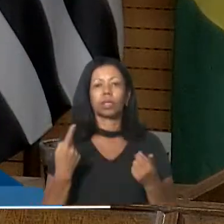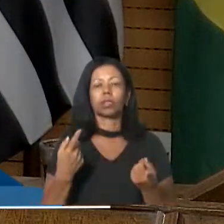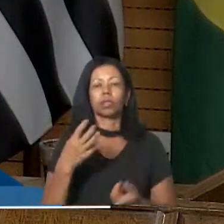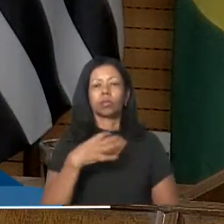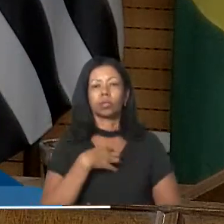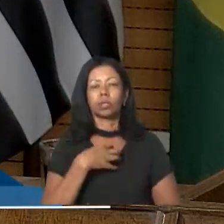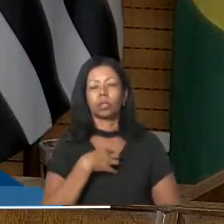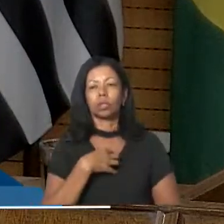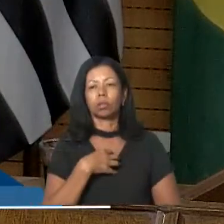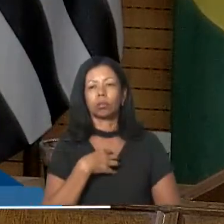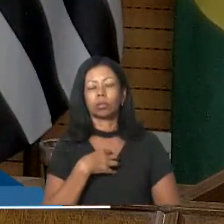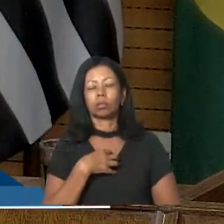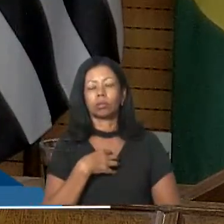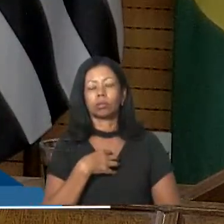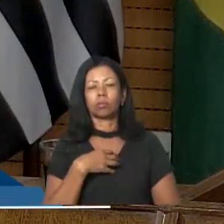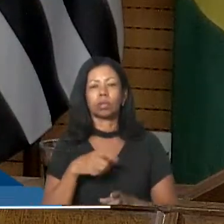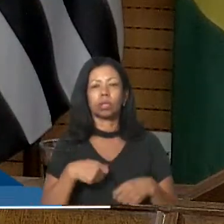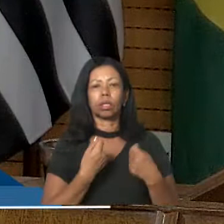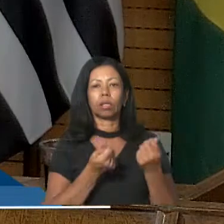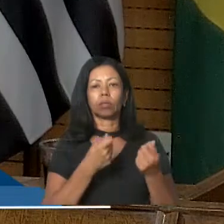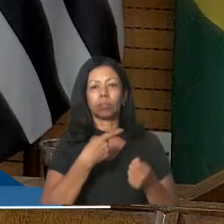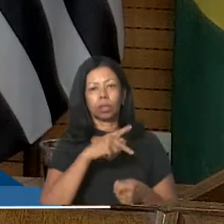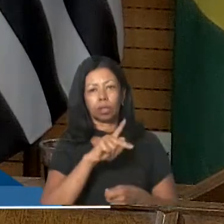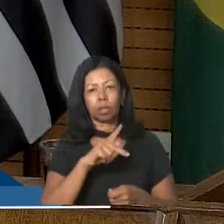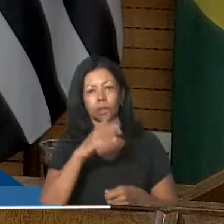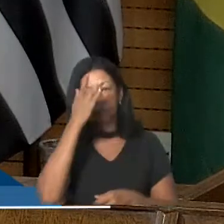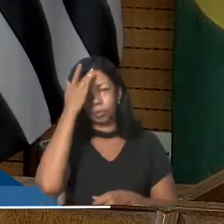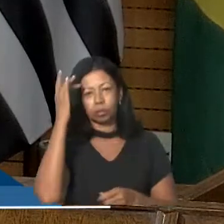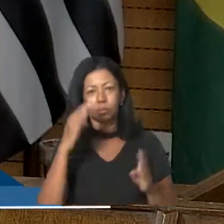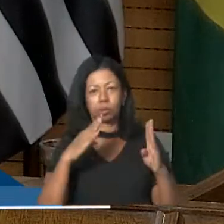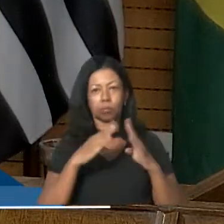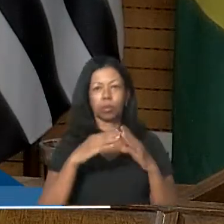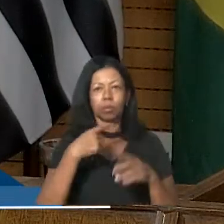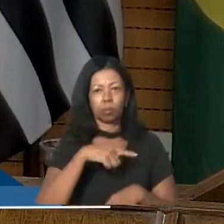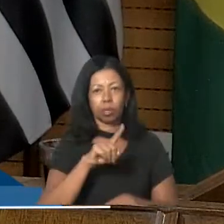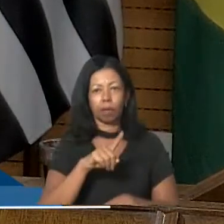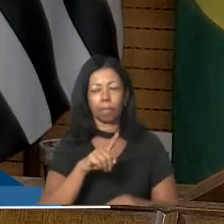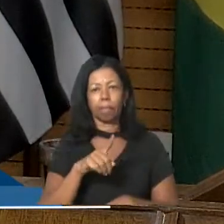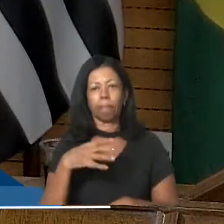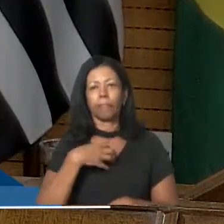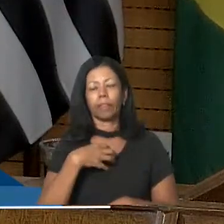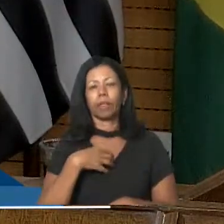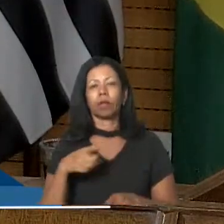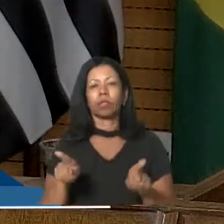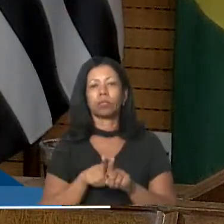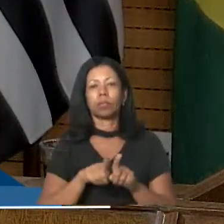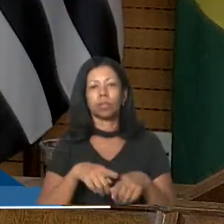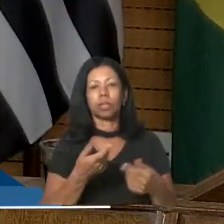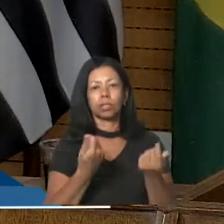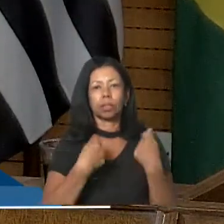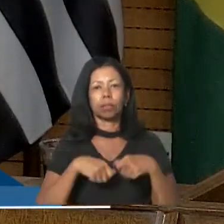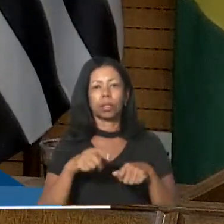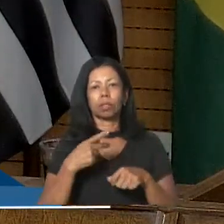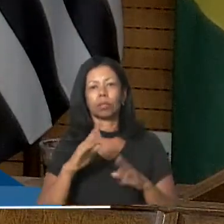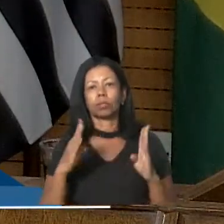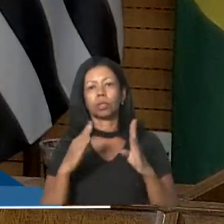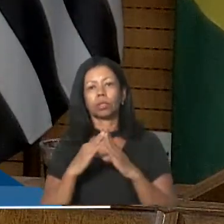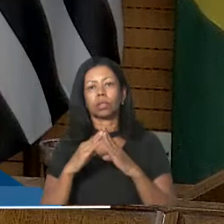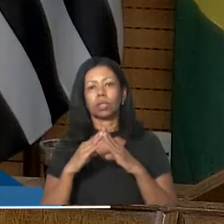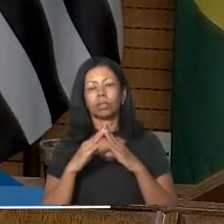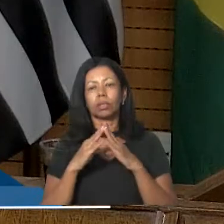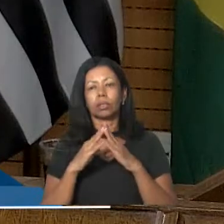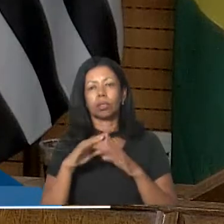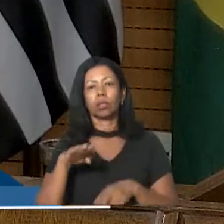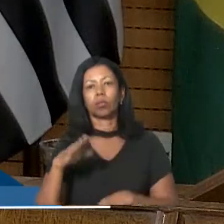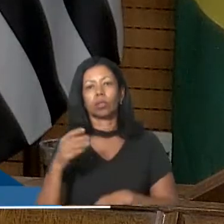vereador Roxinho, que foi dada para aqueles moradores, é uma condição hoje, os mesmos que receberam as suas habitações,